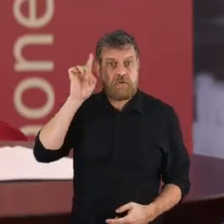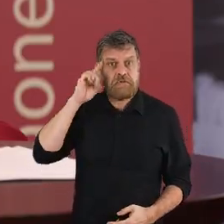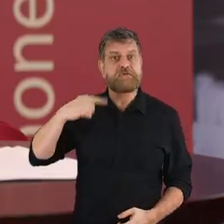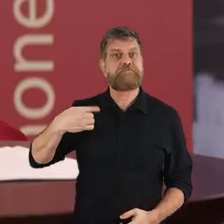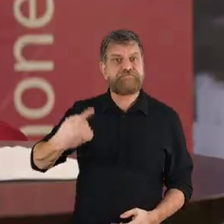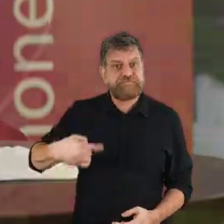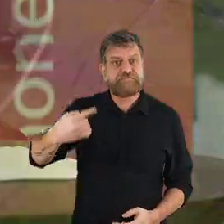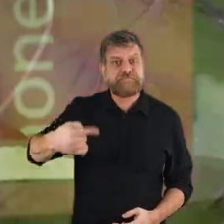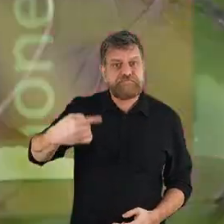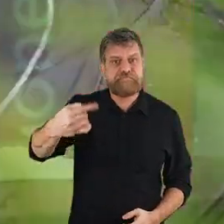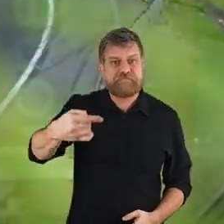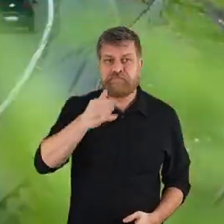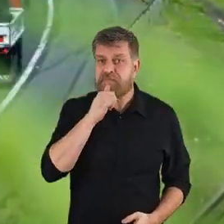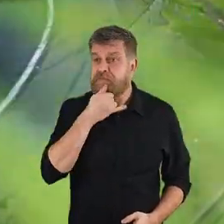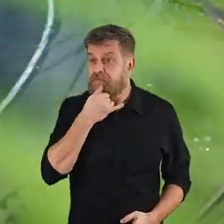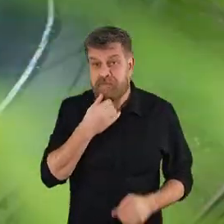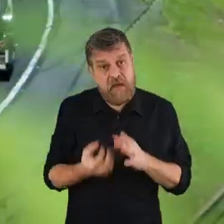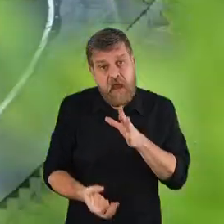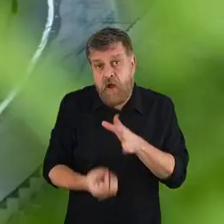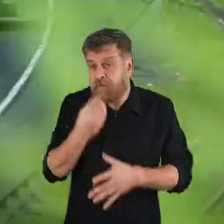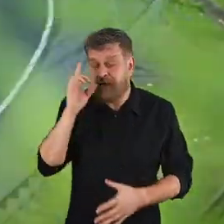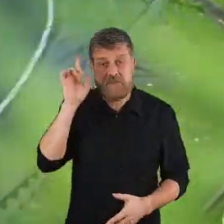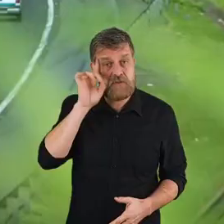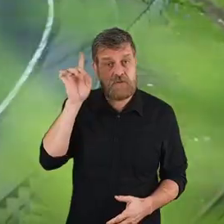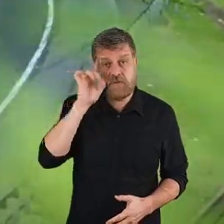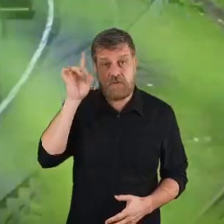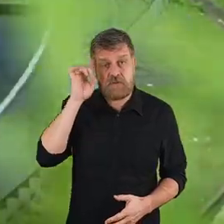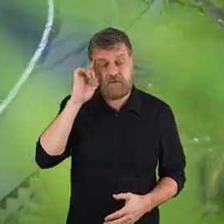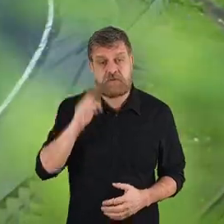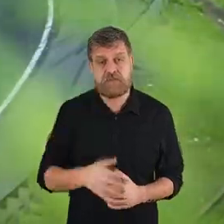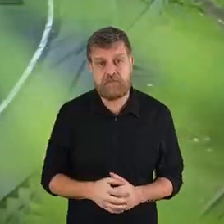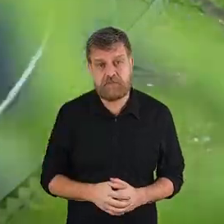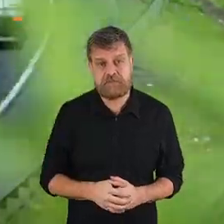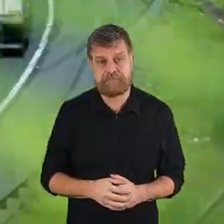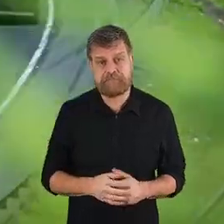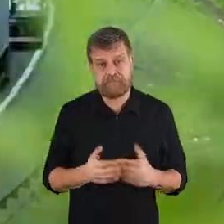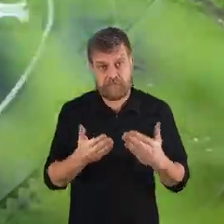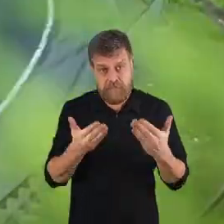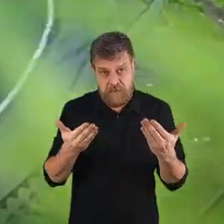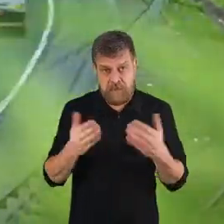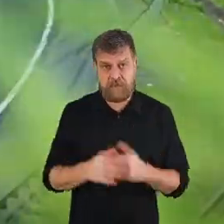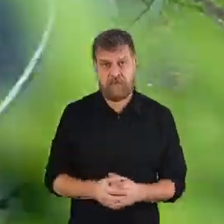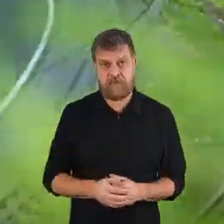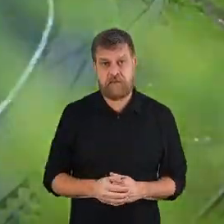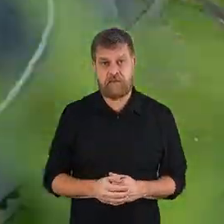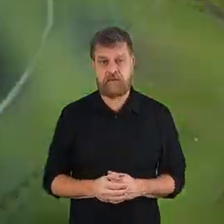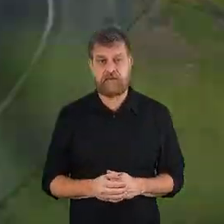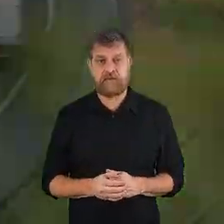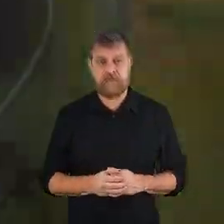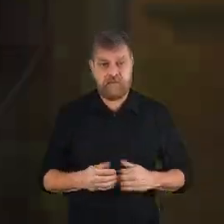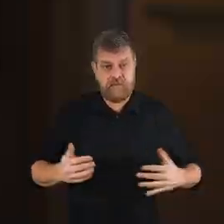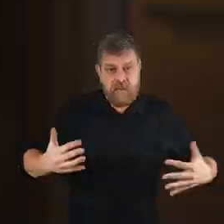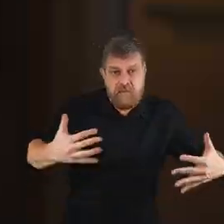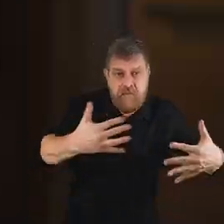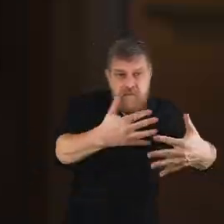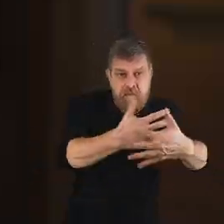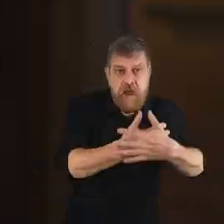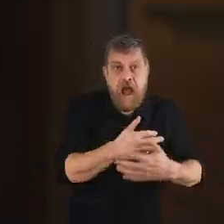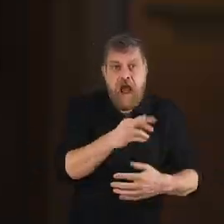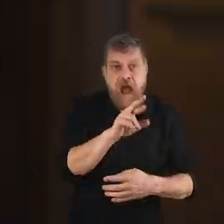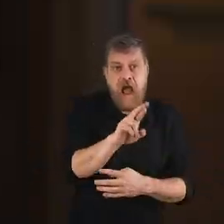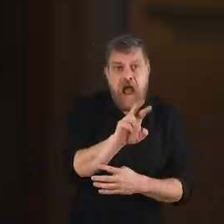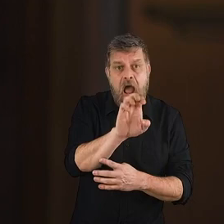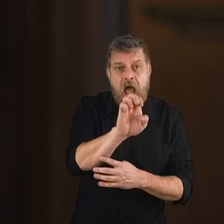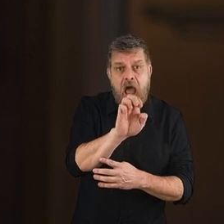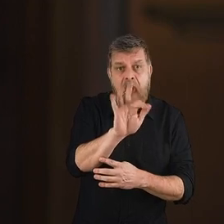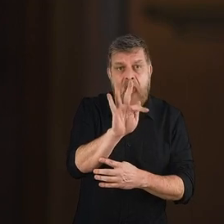nós, né? Infelizmente, é cotidiano, é todo dia, é só sair de casa. Então, refúgio é um estado